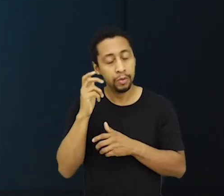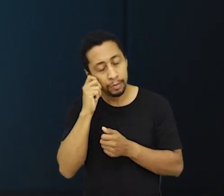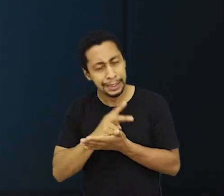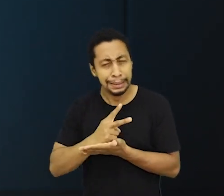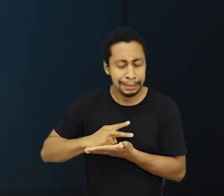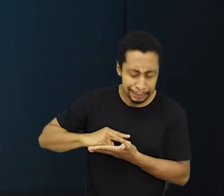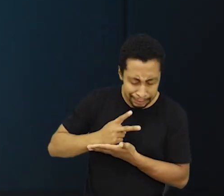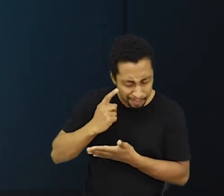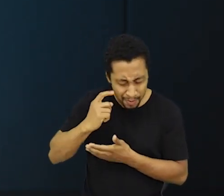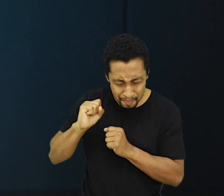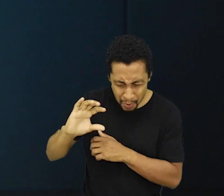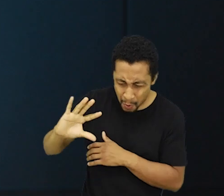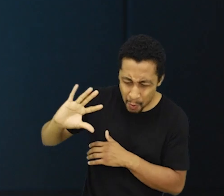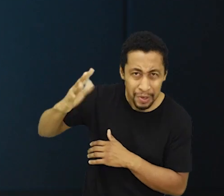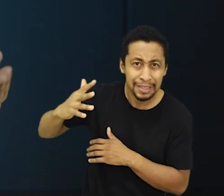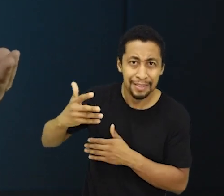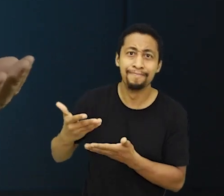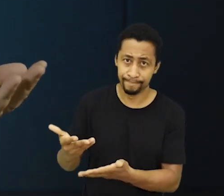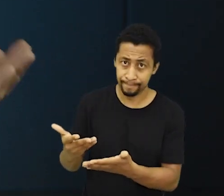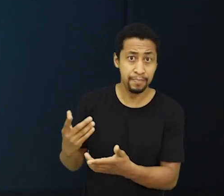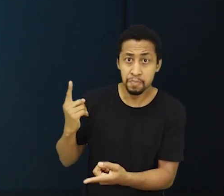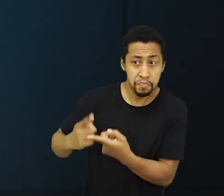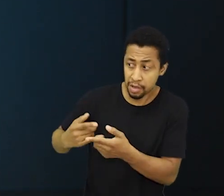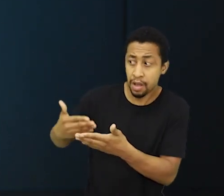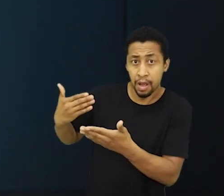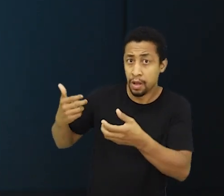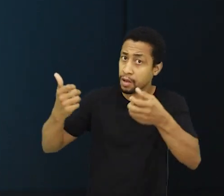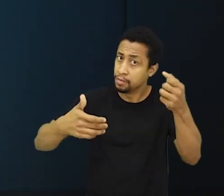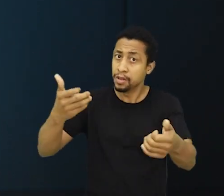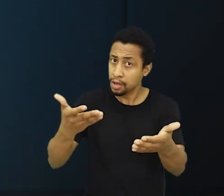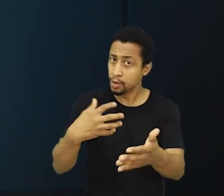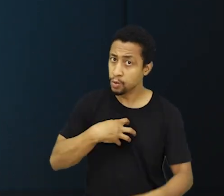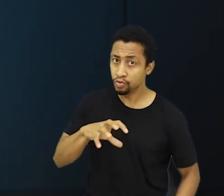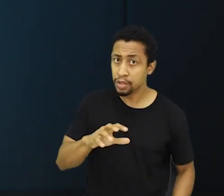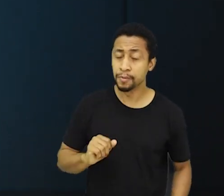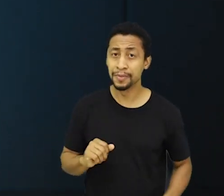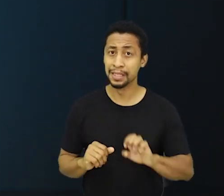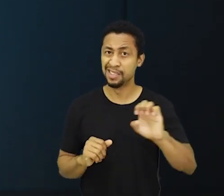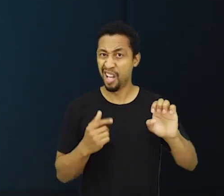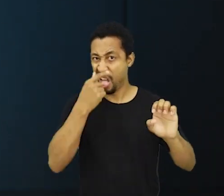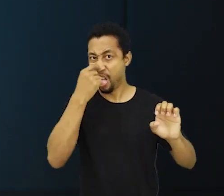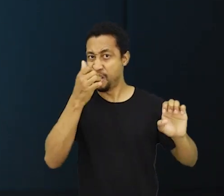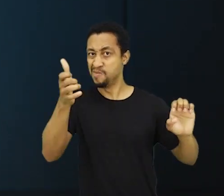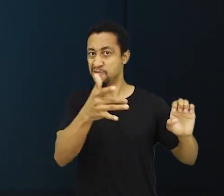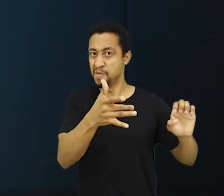vir. Fruto disso que eu acabei de apontar, de uma esquerda medíocre